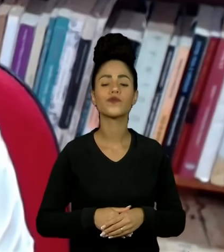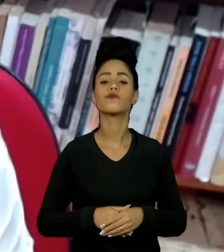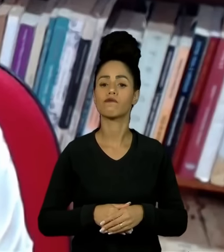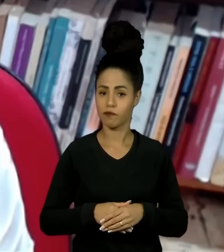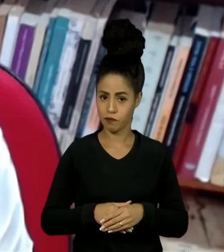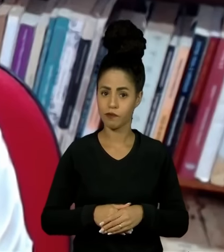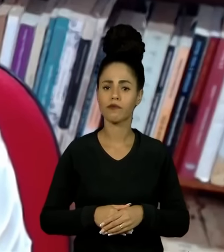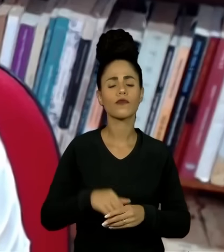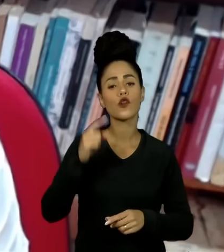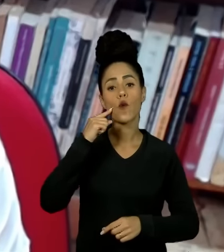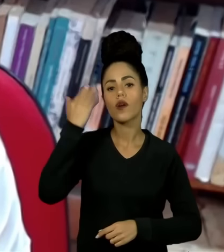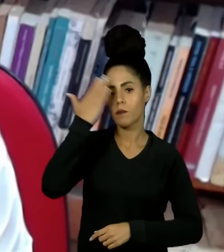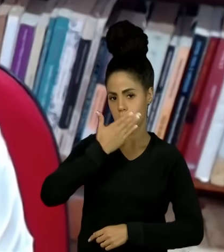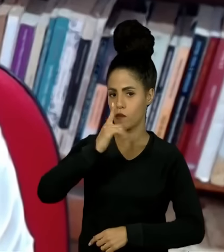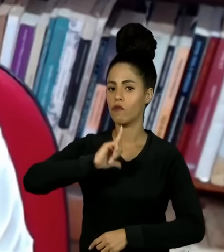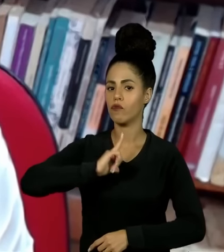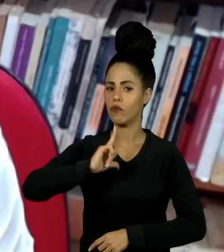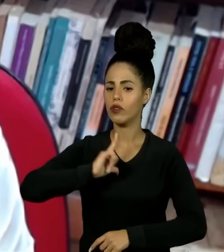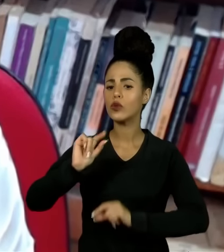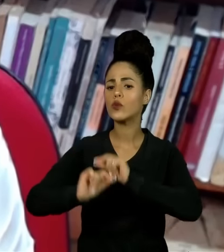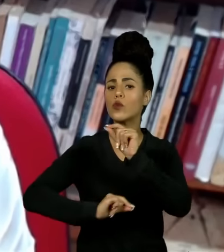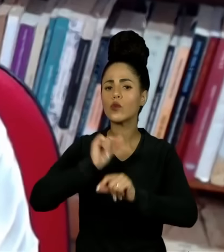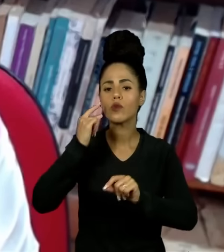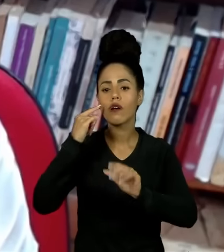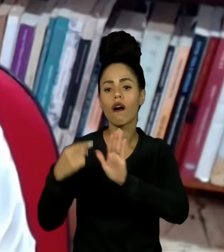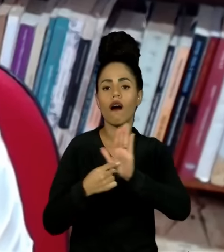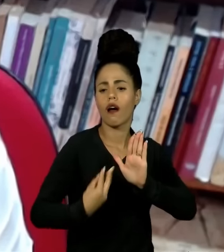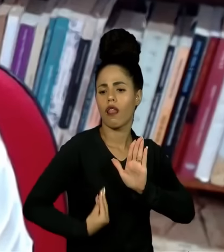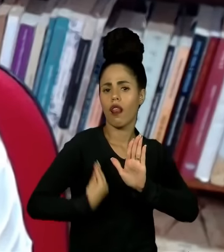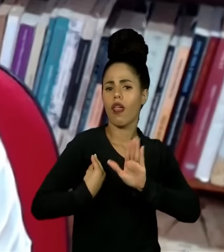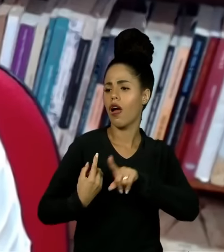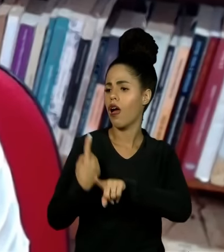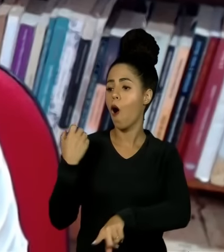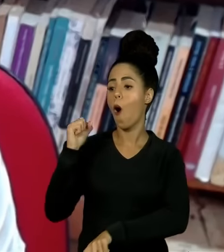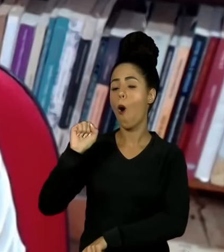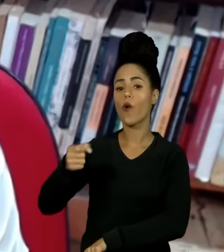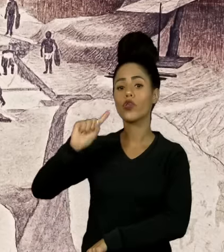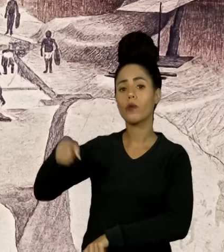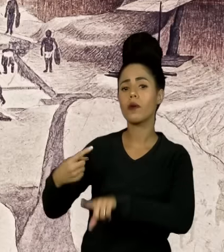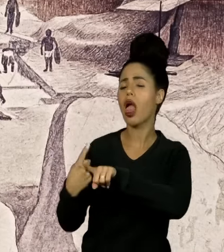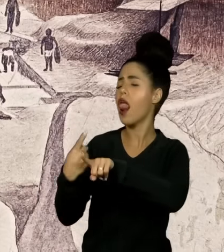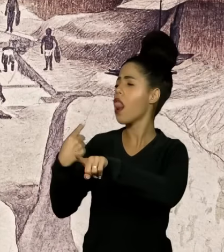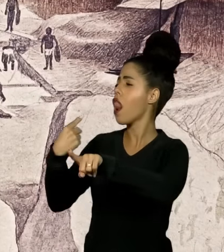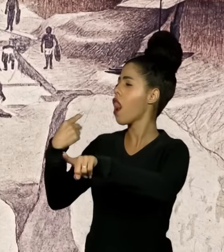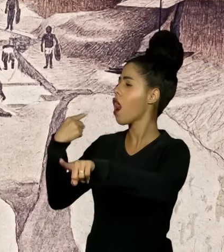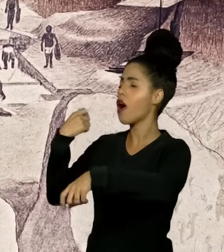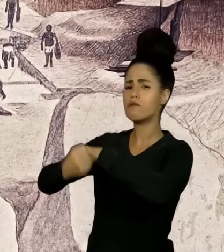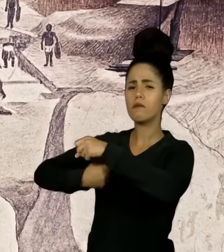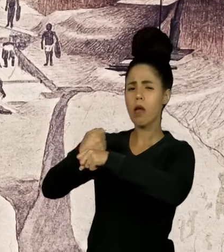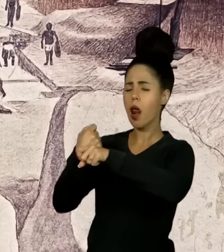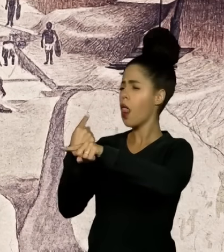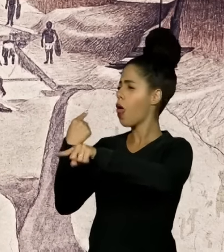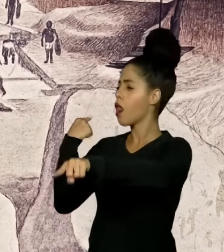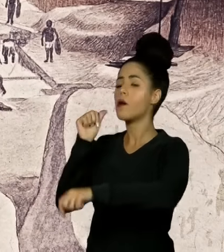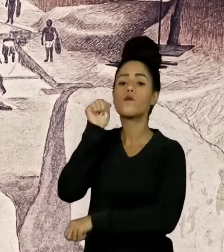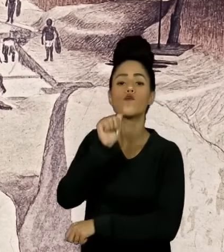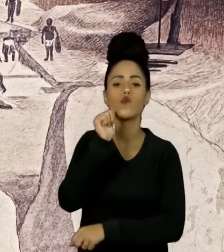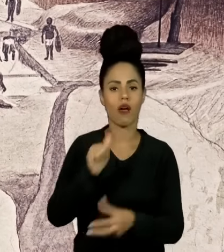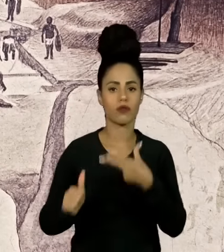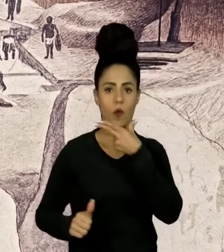vestígios comprovados de uma presença humana há mais de 8.000 anos. Eram mulheres